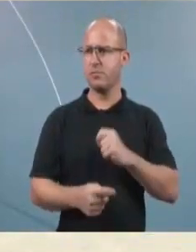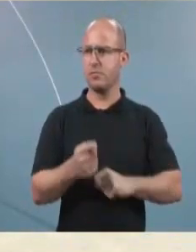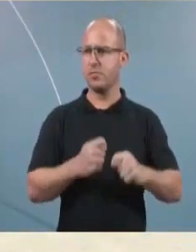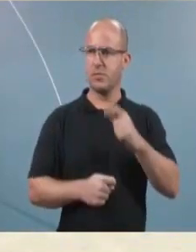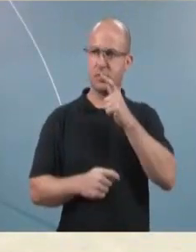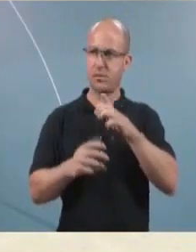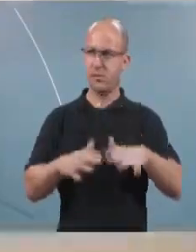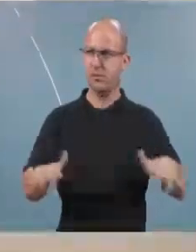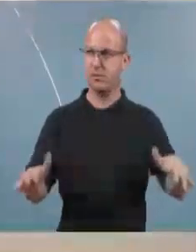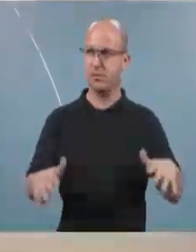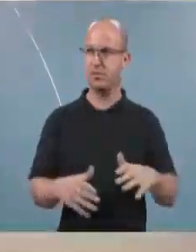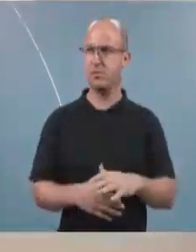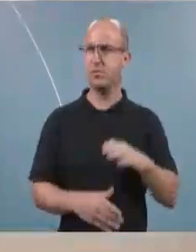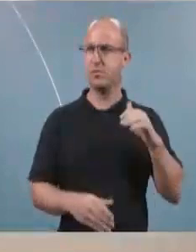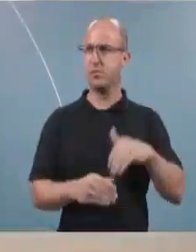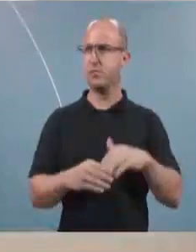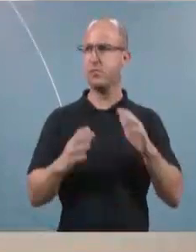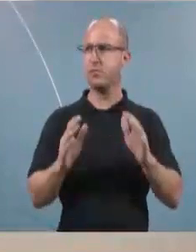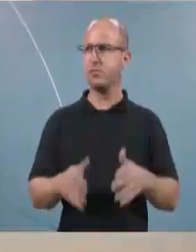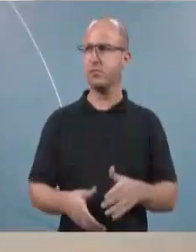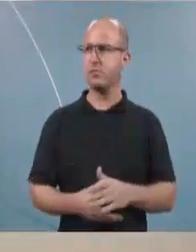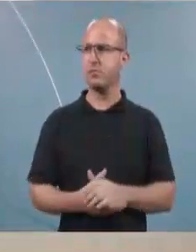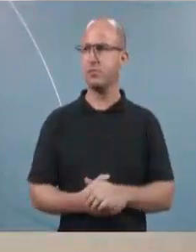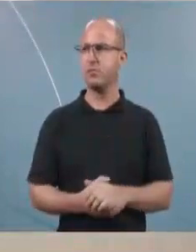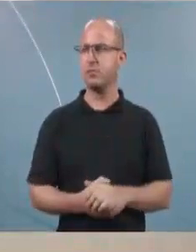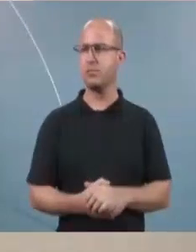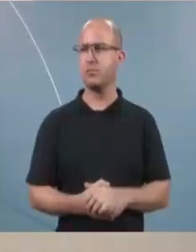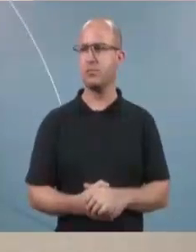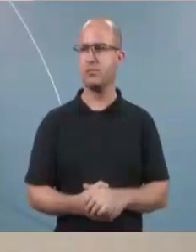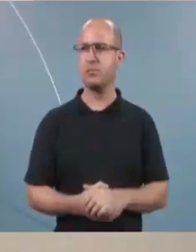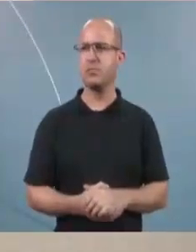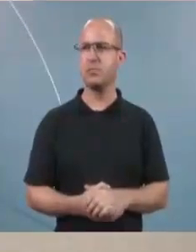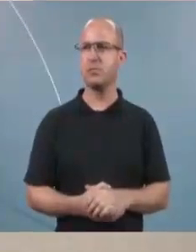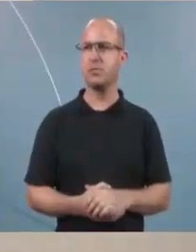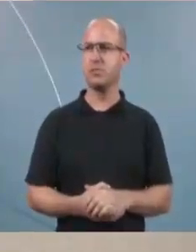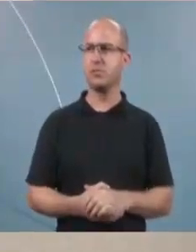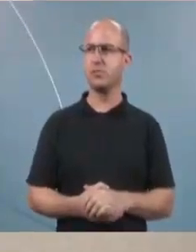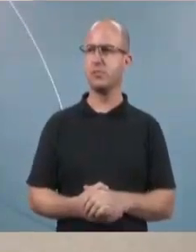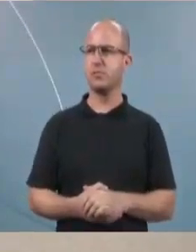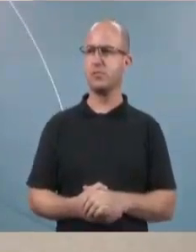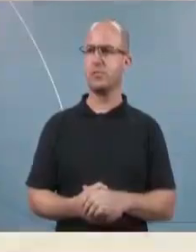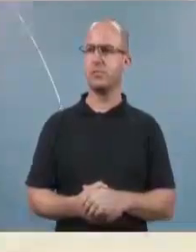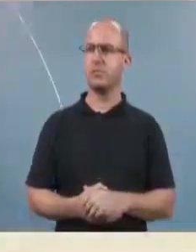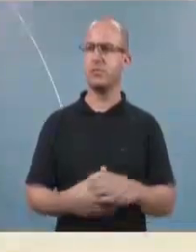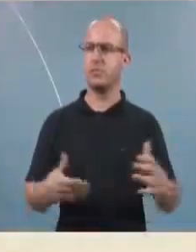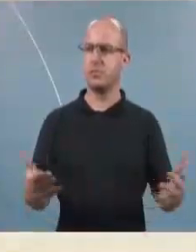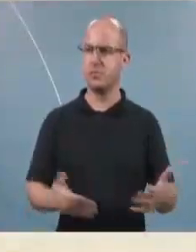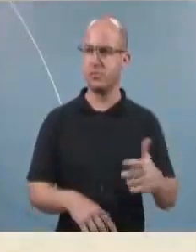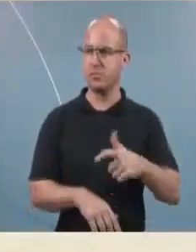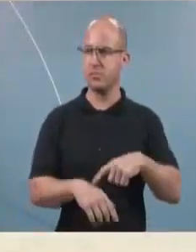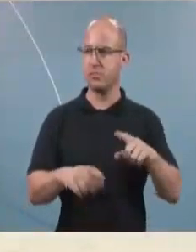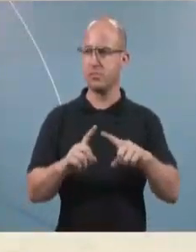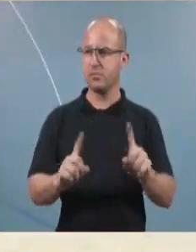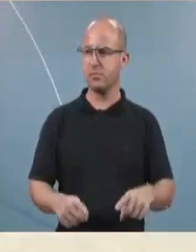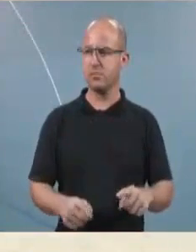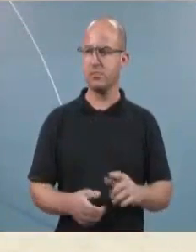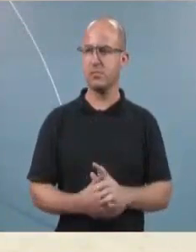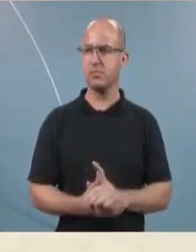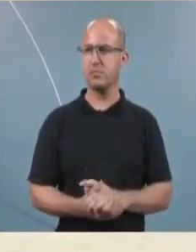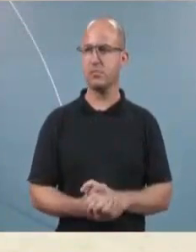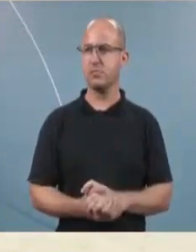mar foi foi já foi votado OK agora prop agora horário das